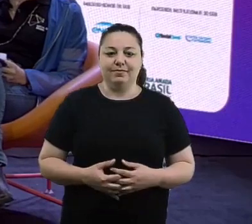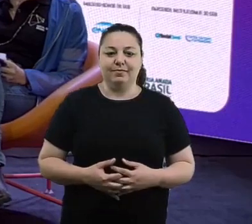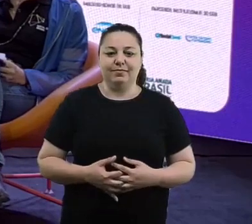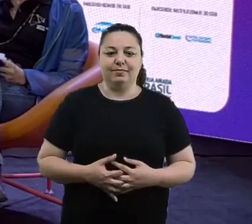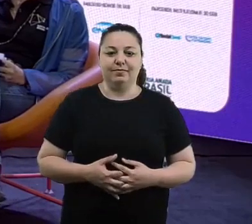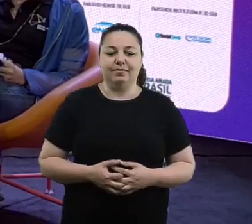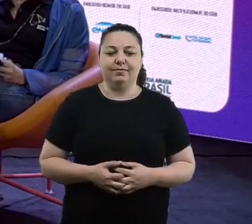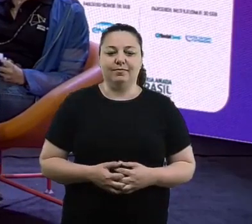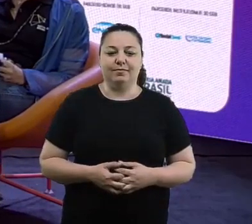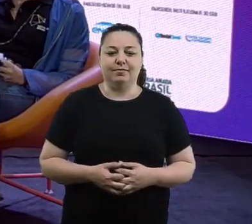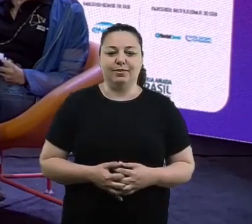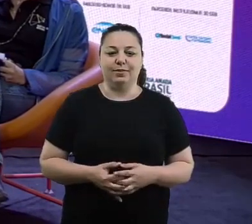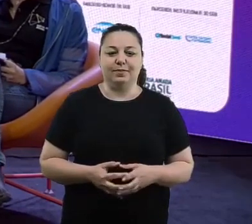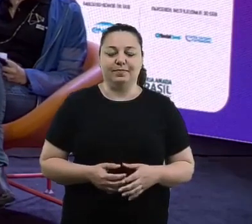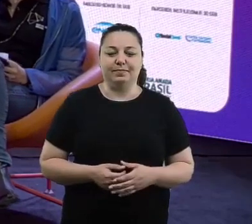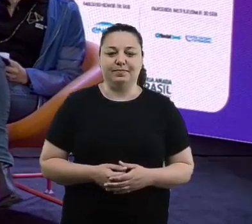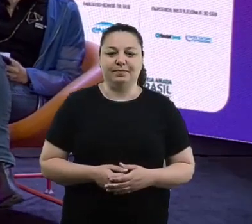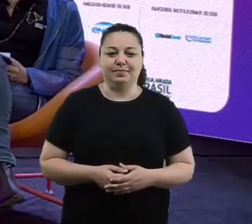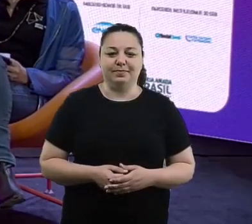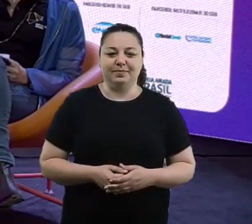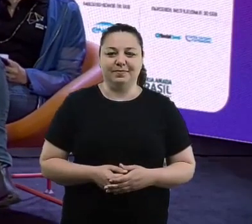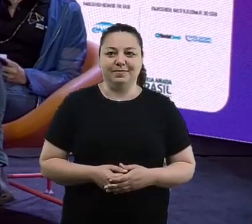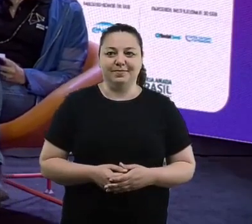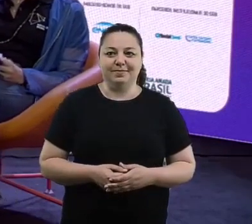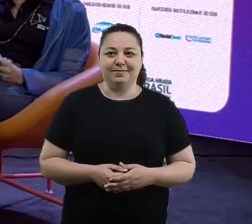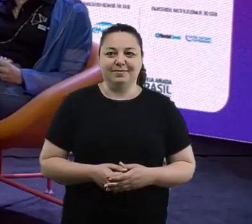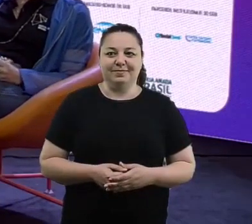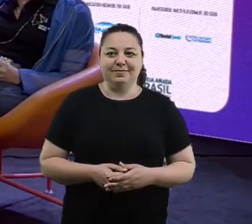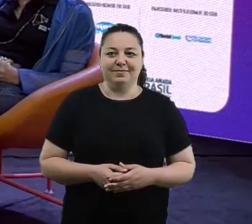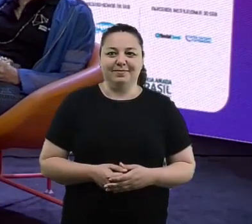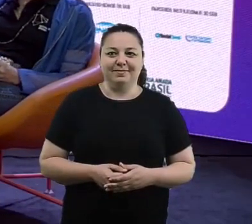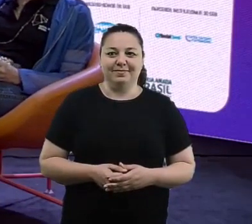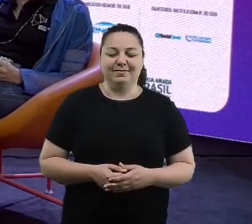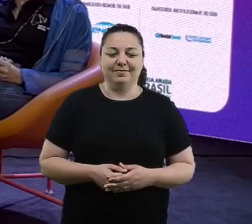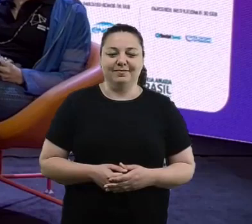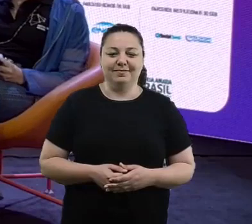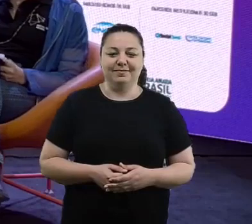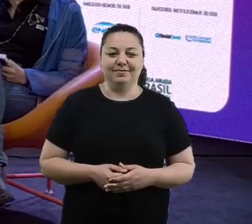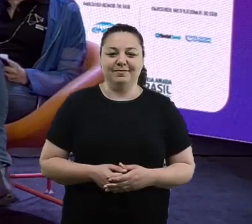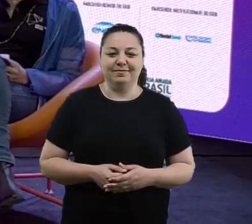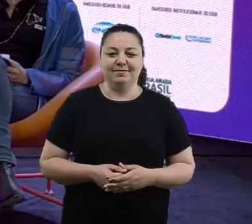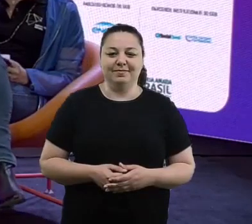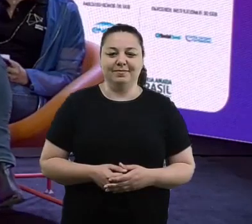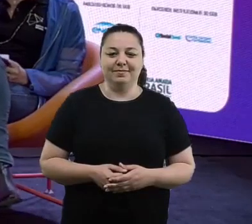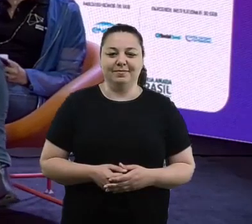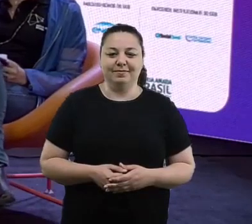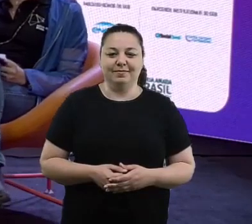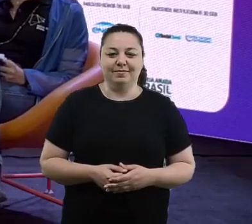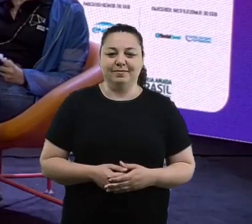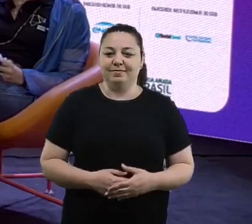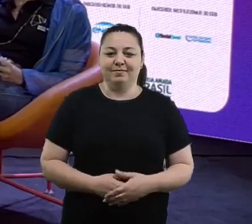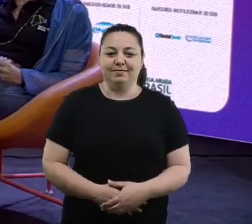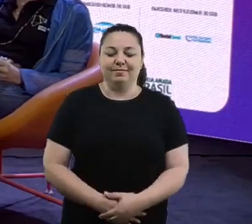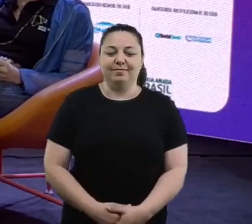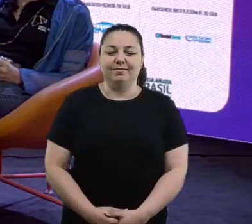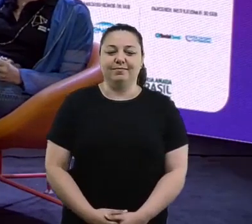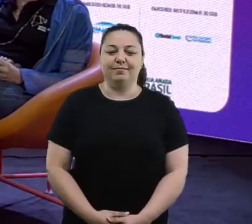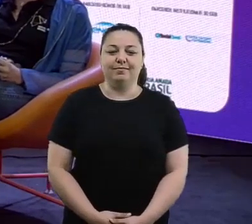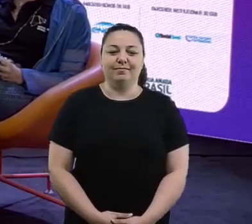Glaucia e Leandro. Tem Natália, primeiro parabéns, né, pelo trabalho, muito bacana de